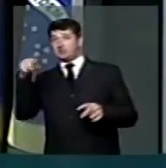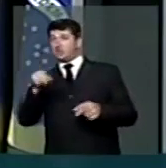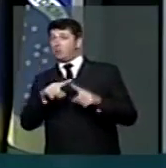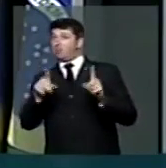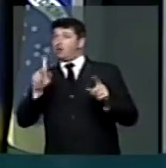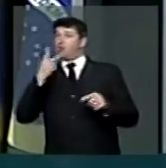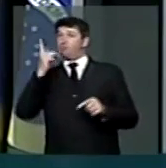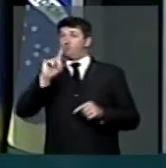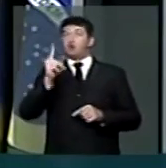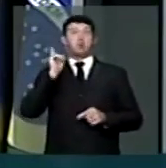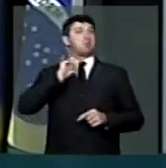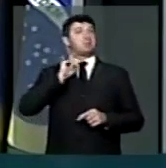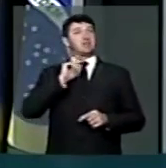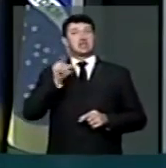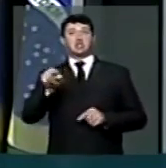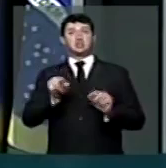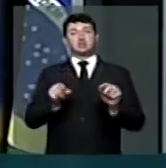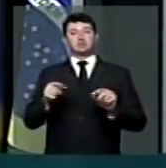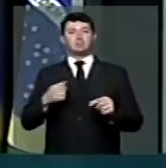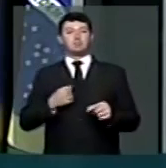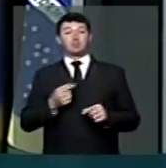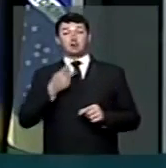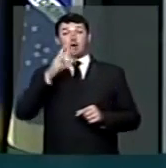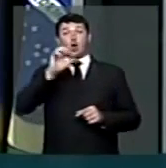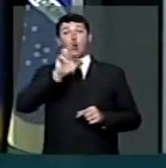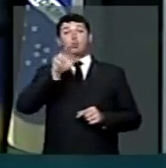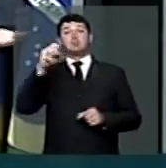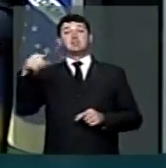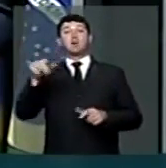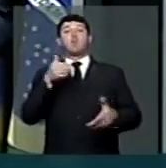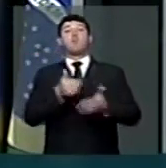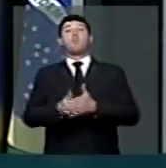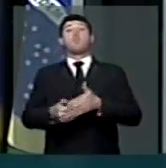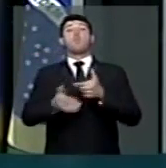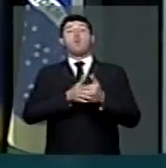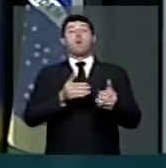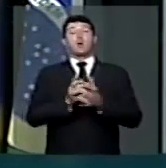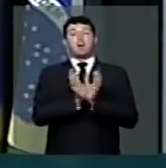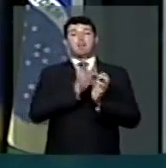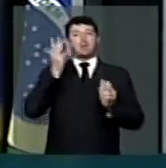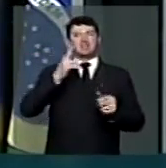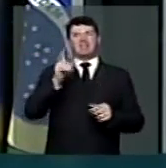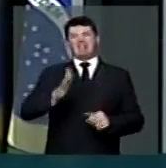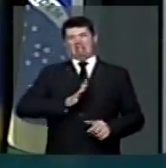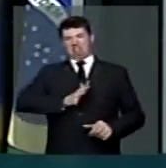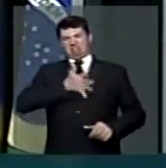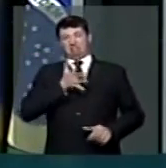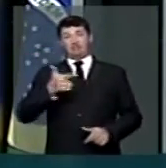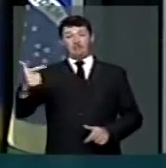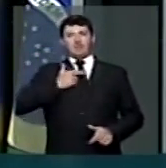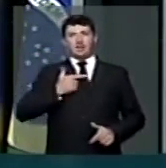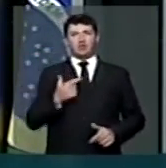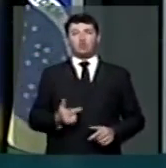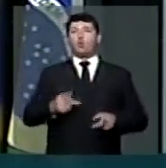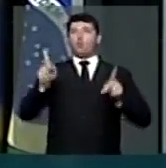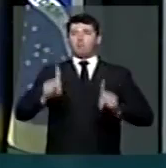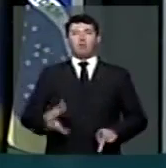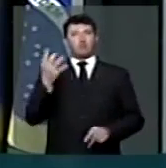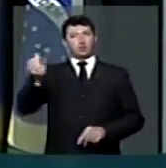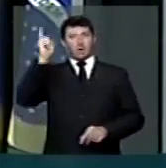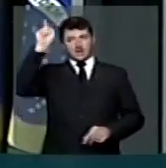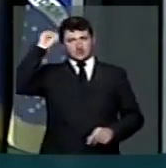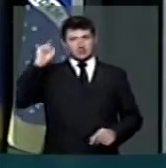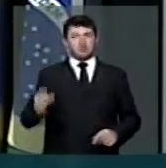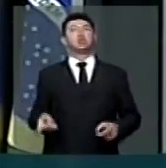sobre Minas Gerais, sobre isso ou aquilo. Eu falo sobre corrupção em qualquer nível, em qualquer lugar. É nojento, é repugnante, o povo não aceita isso